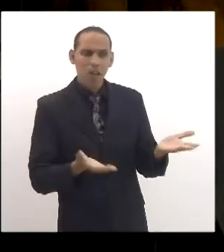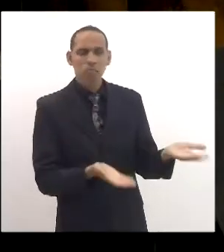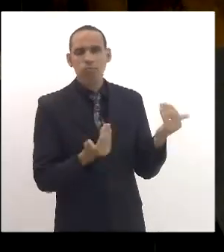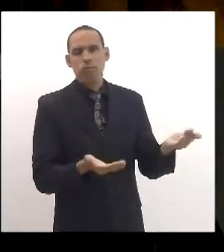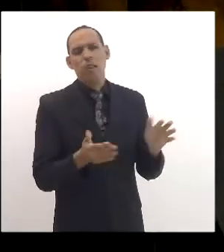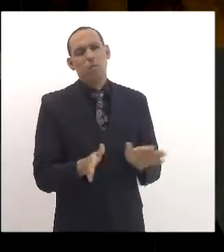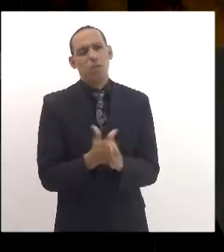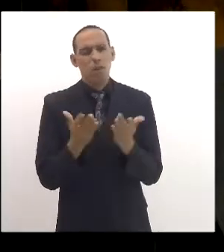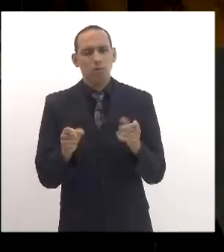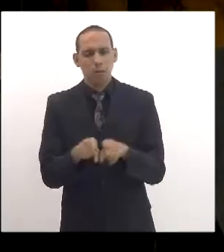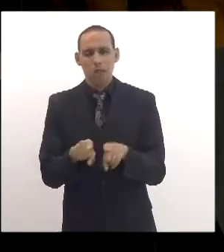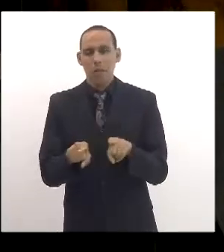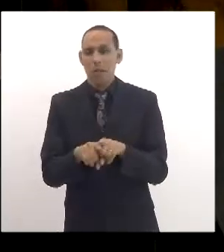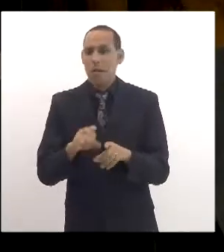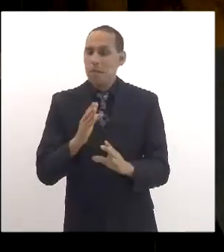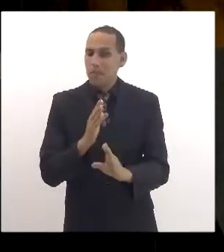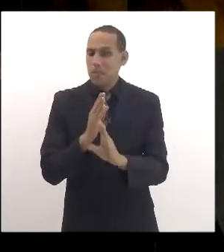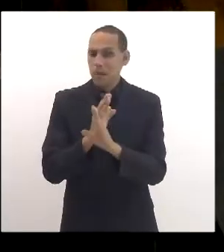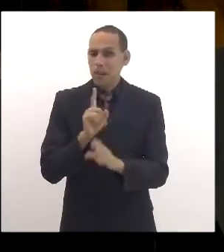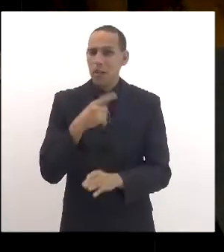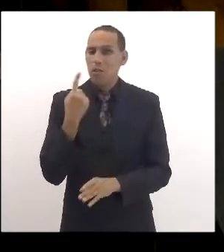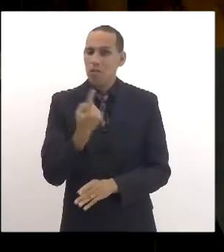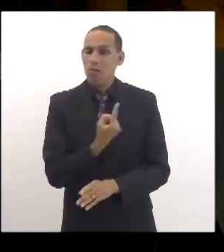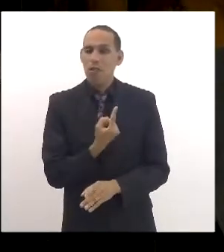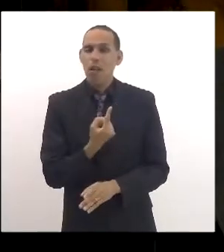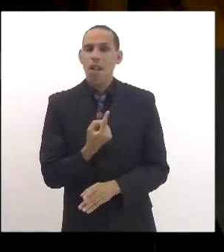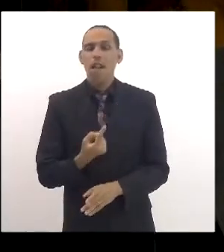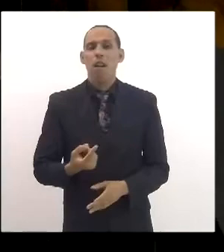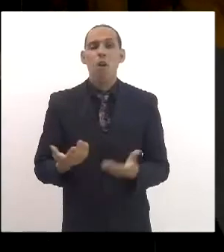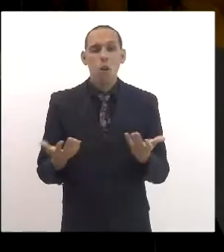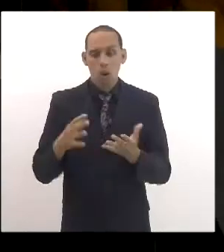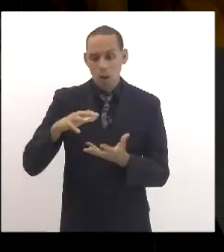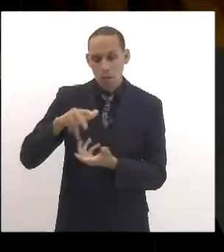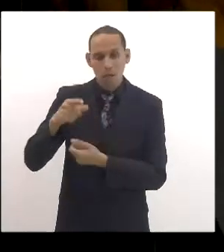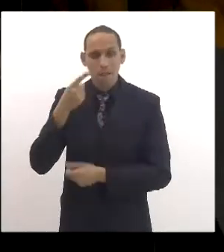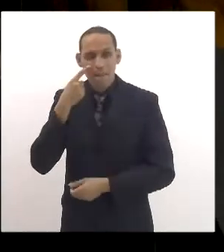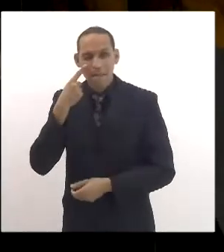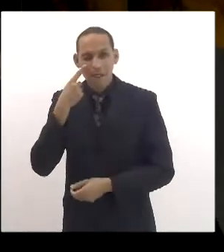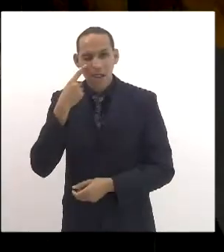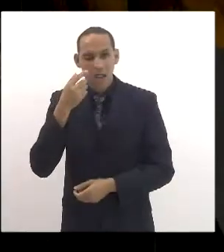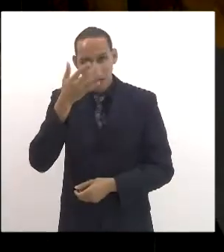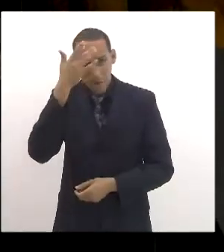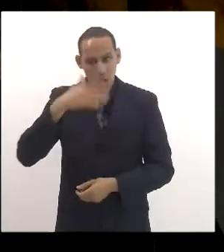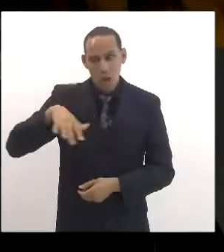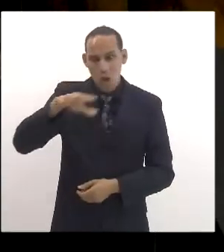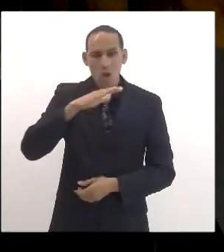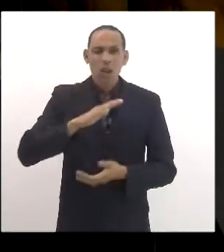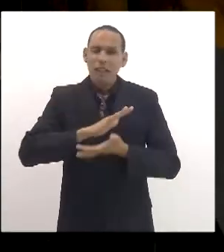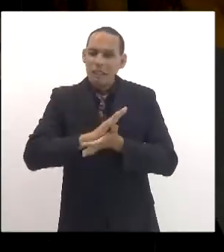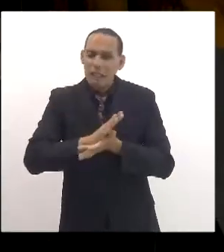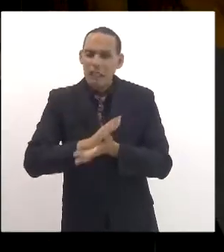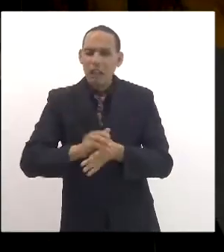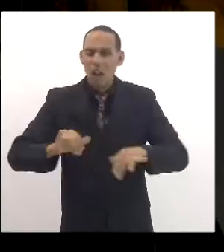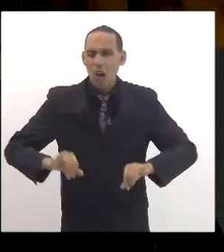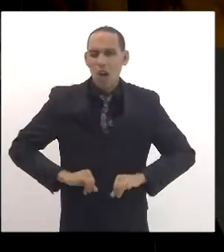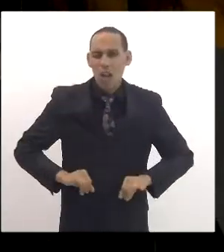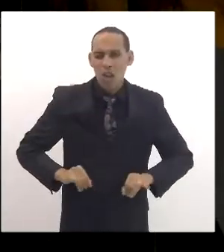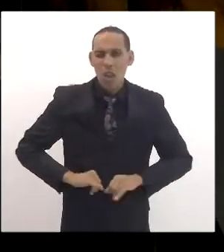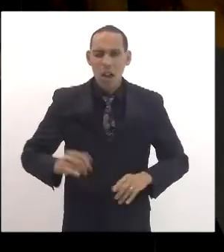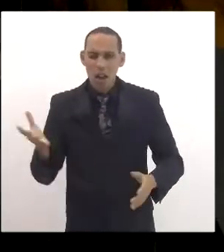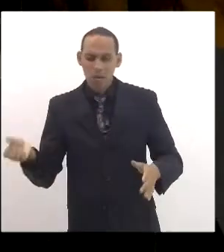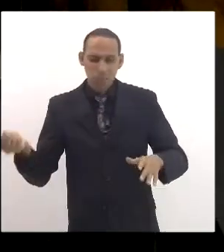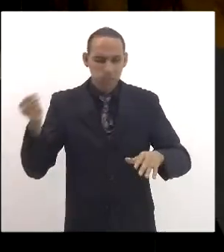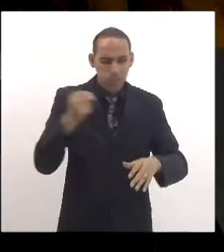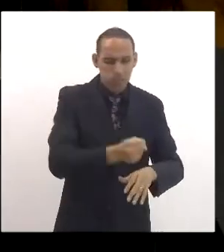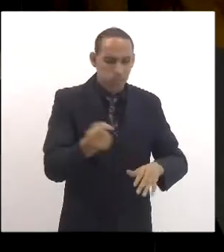privilegiados. No entanto, hoje sabemos bem que no mundo há pessoas que são intimidadas, discriminadas e presas simplesmente